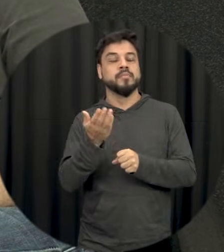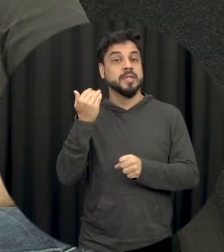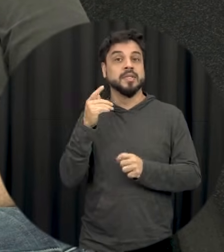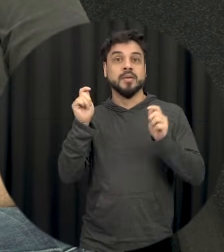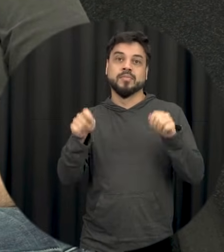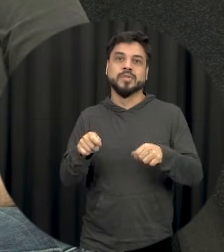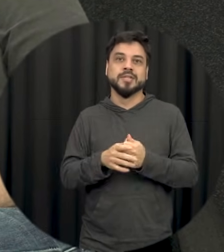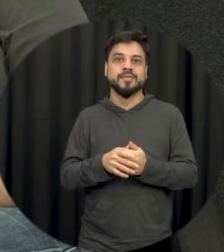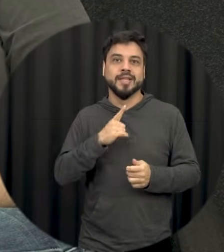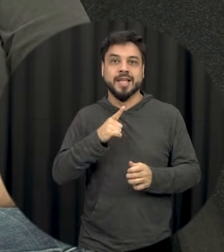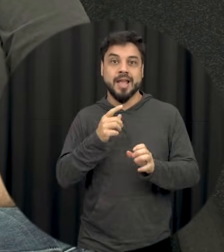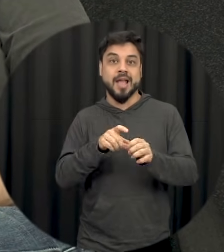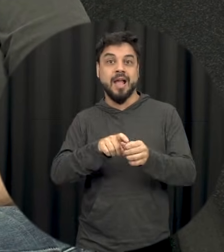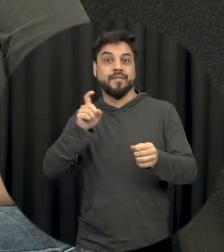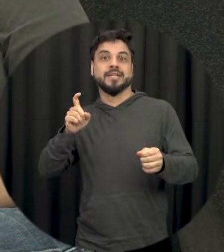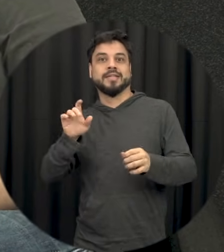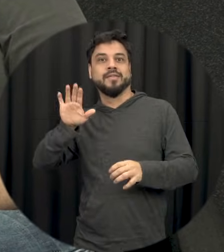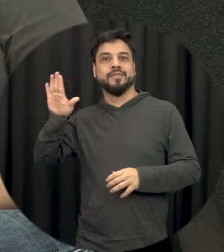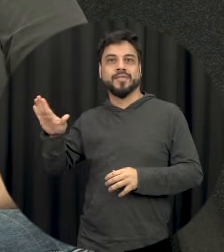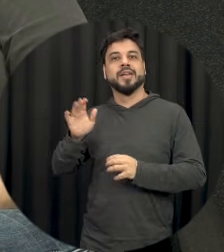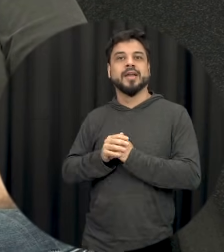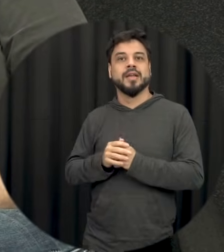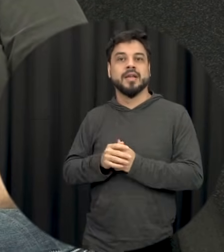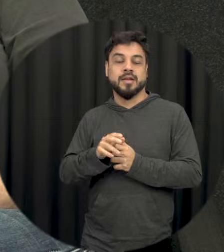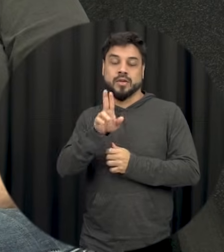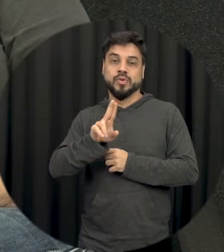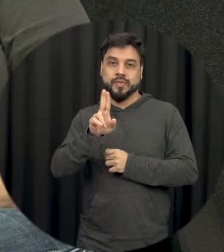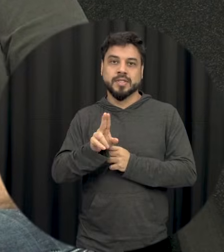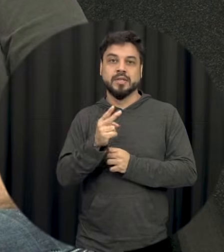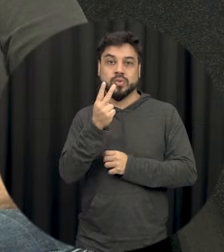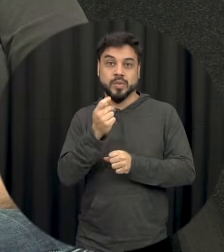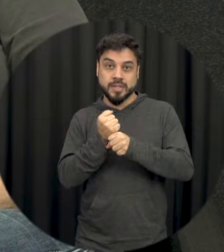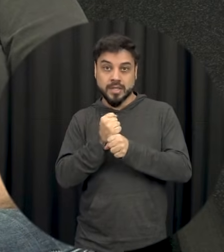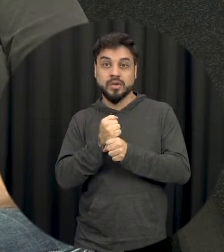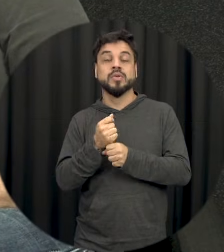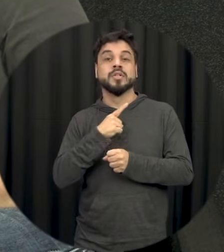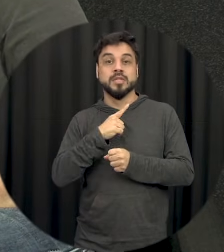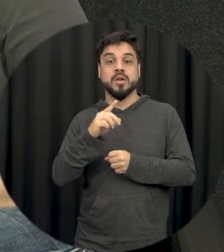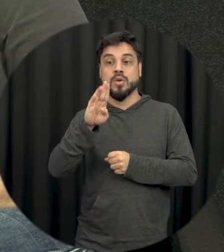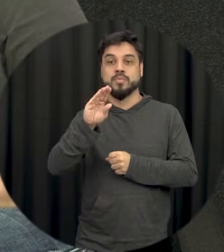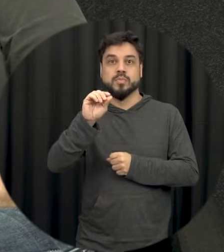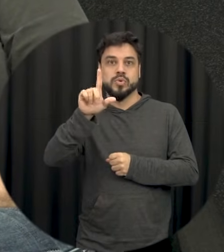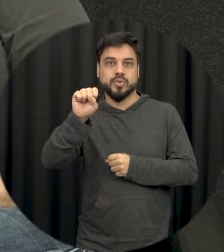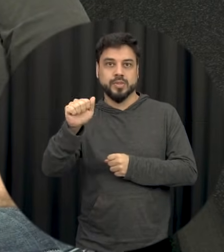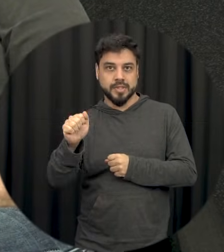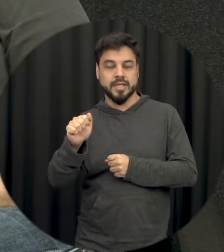possível ficar afastado. Eu fiquei 2 anos afastado da minha universidade, e com 2 anos de bolsa do CNPq, uma coisa